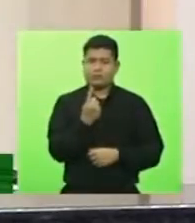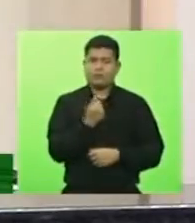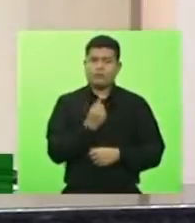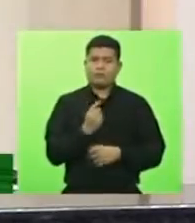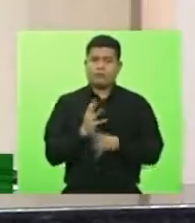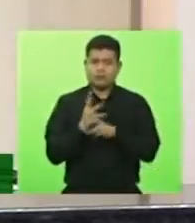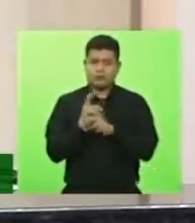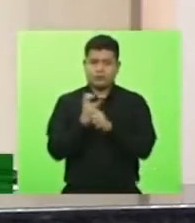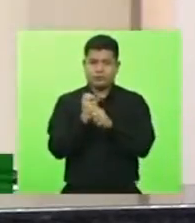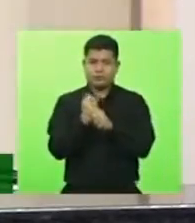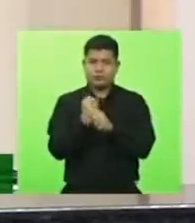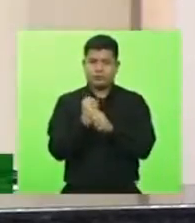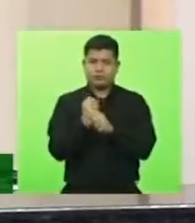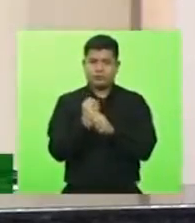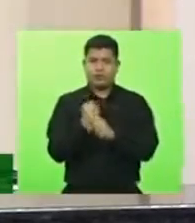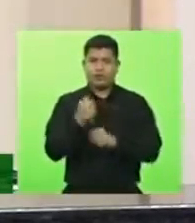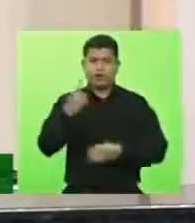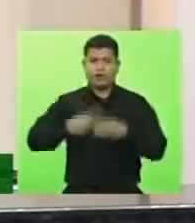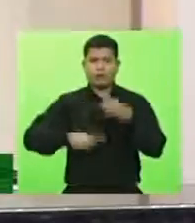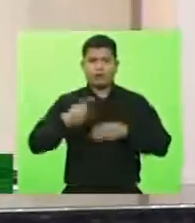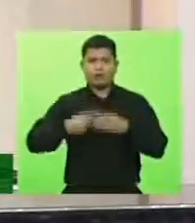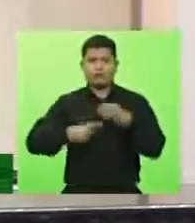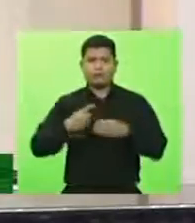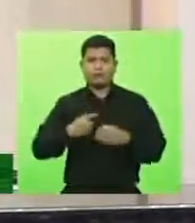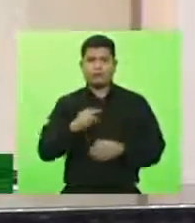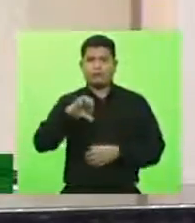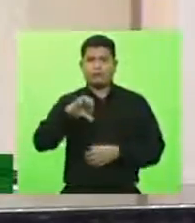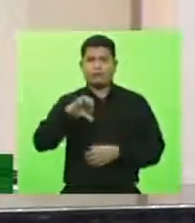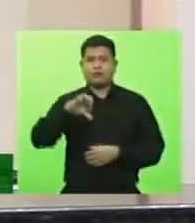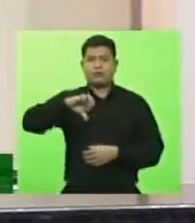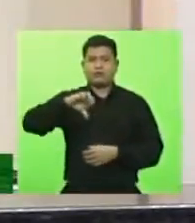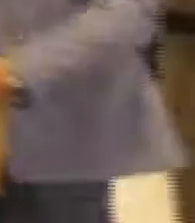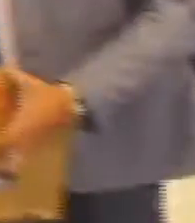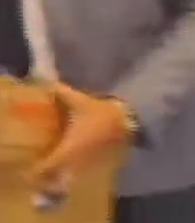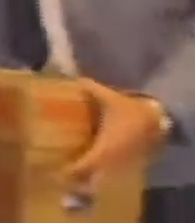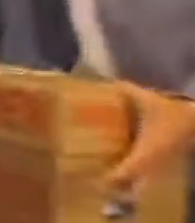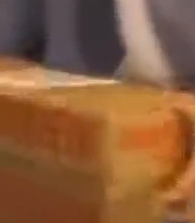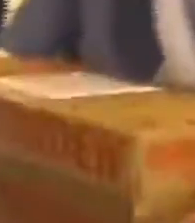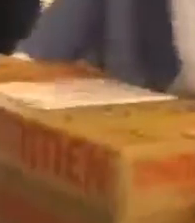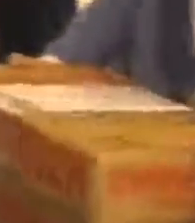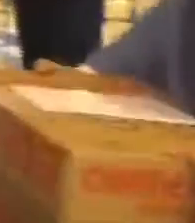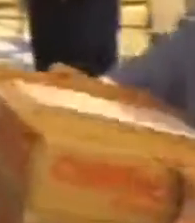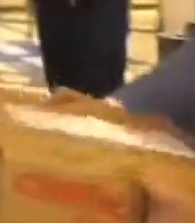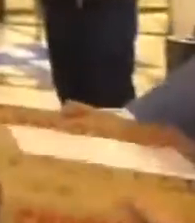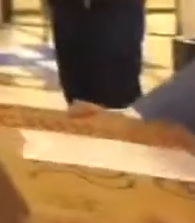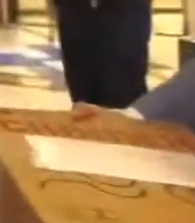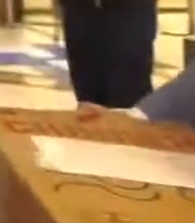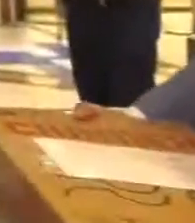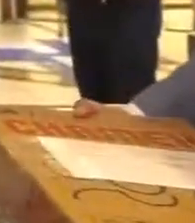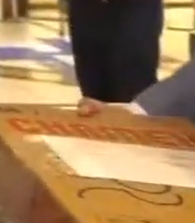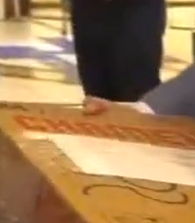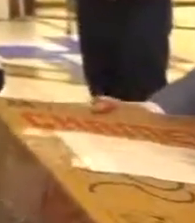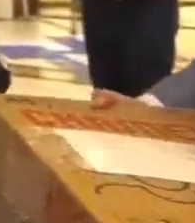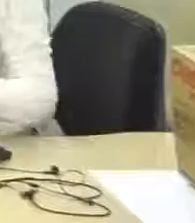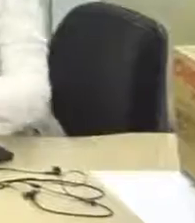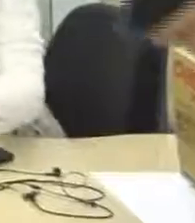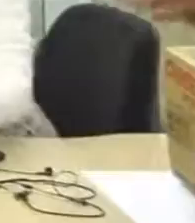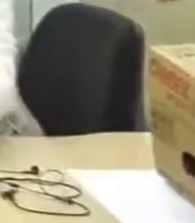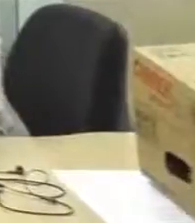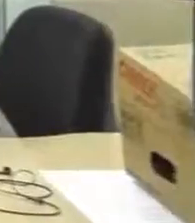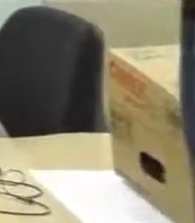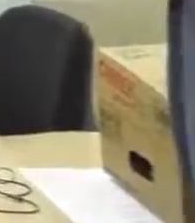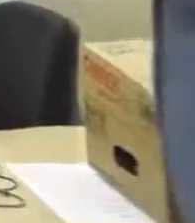Total de vagas na comissão, 9 vagas. Na semana passada, o primeiro secretário da